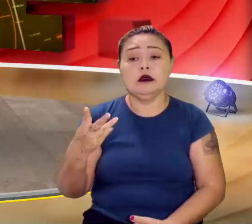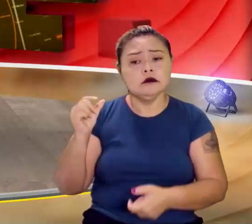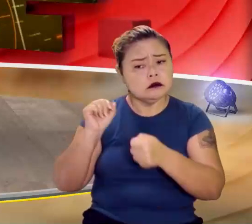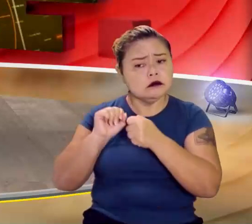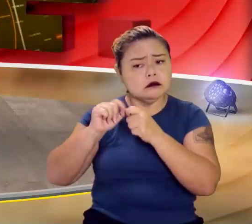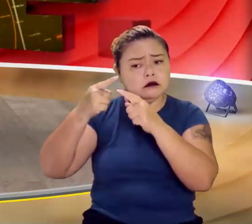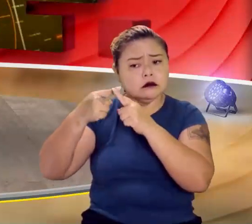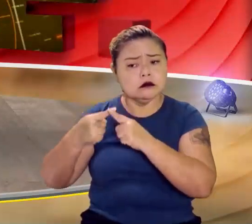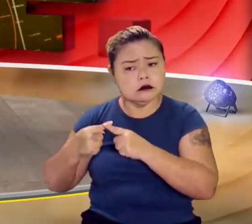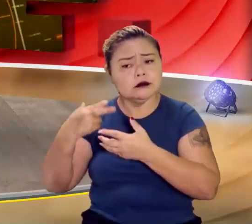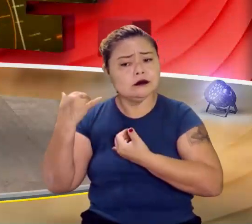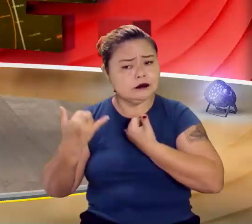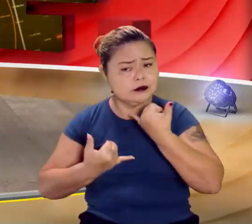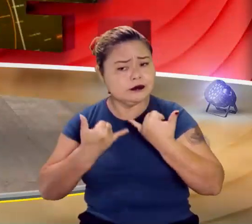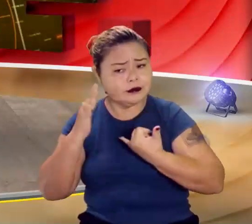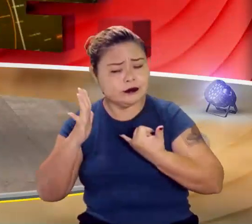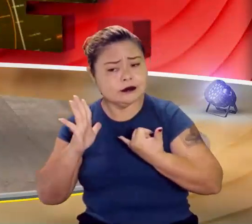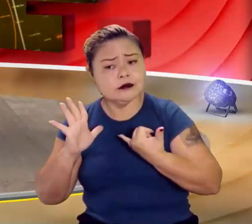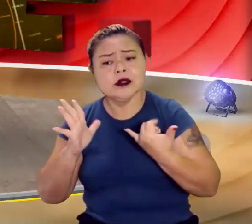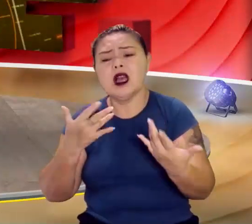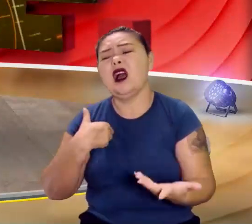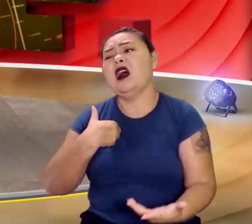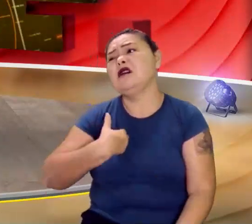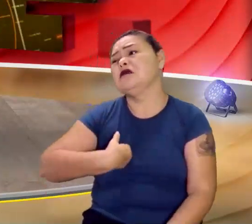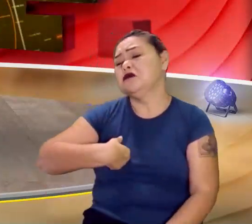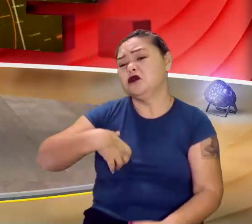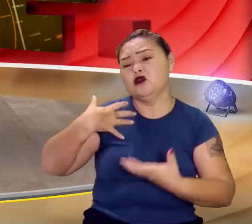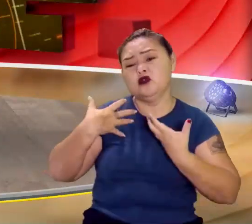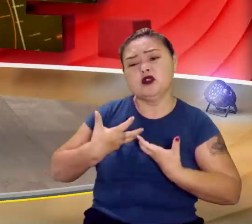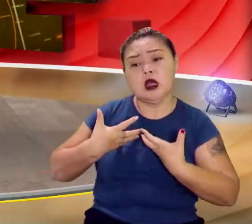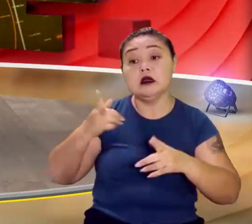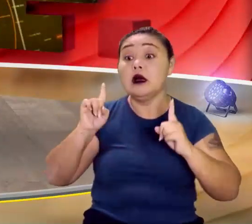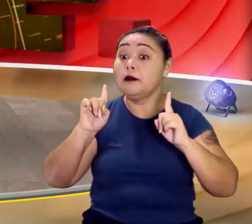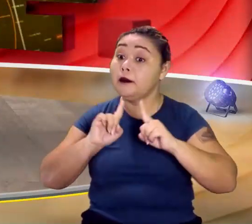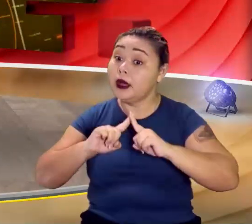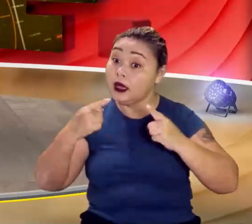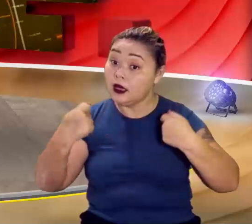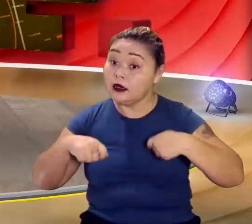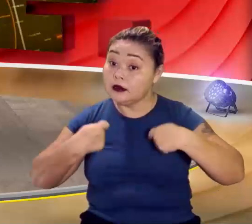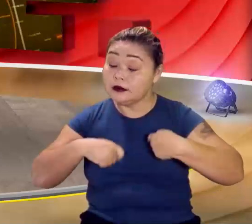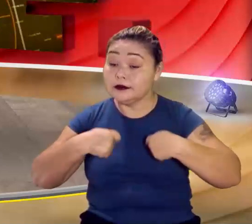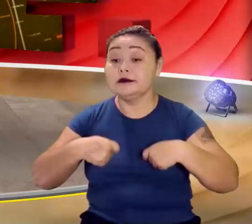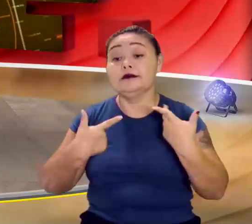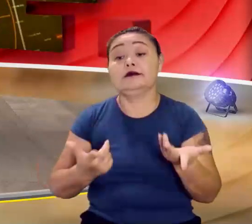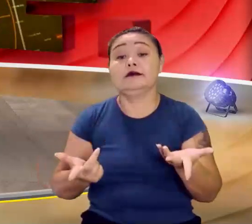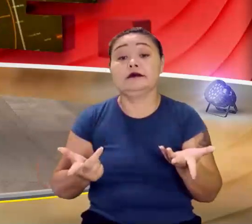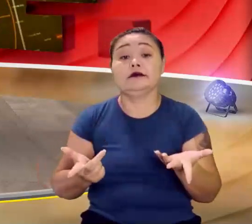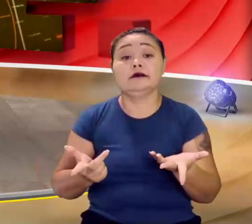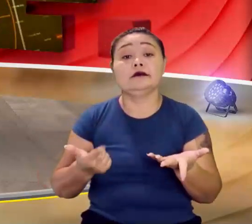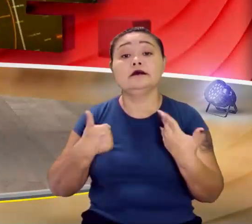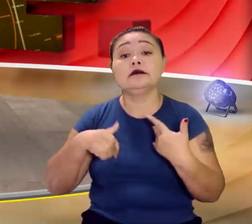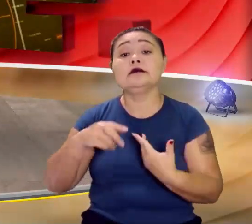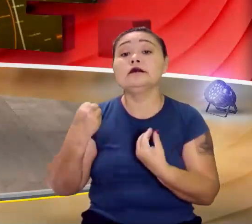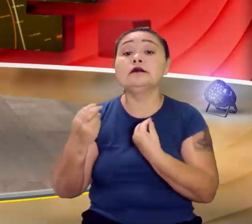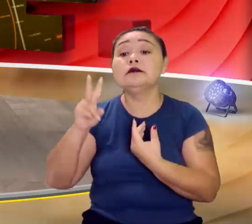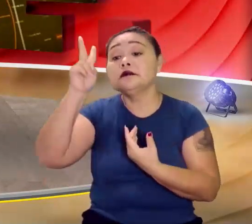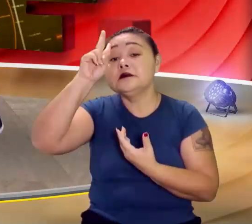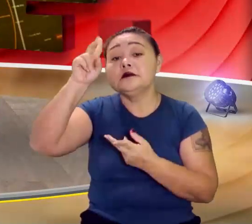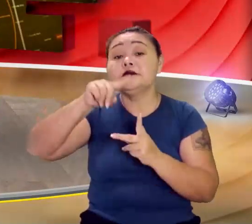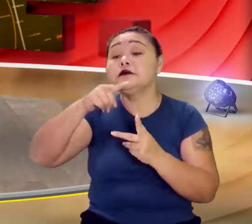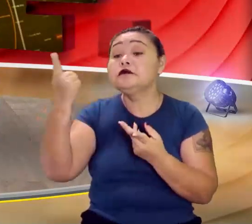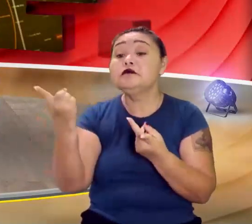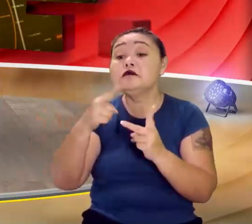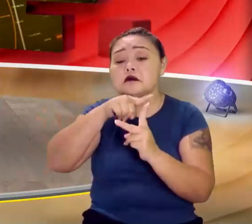a tabuada e brinca um pouquinho. Ah, mas é muito chato. Mas é necessário, faz parte. E agora, como se lê uma raiz,